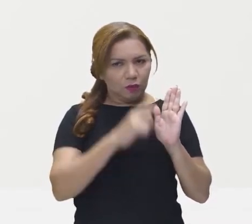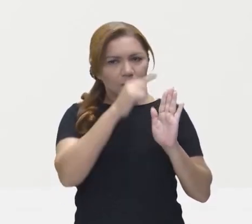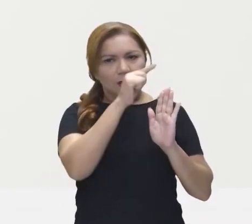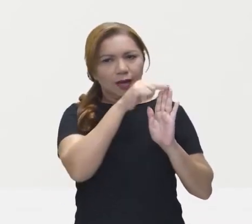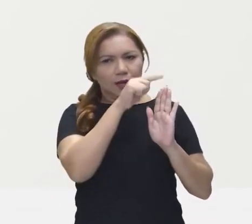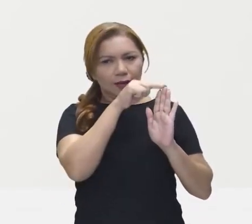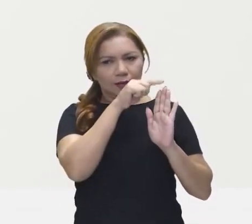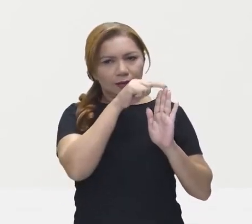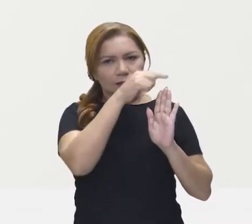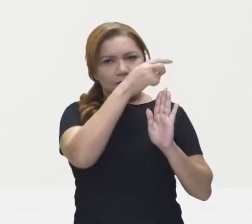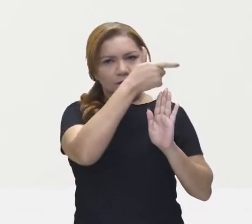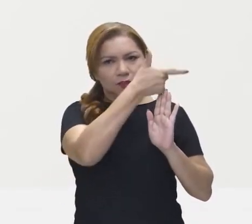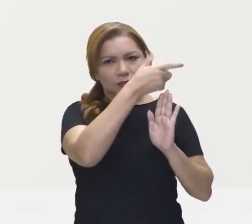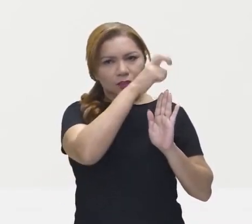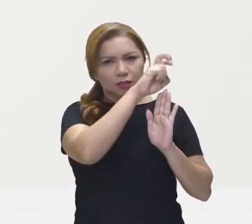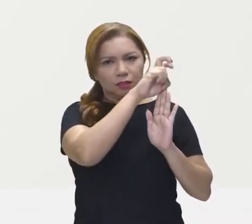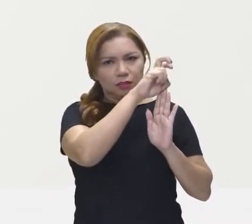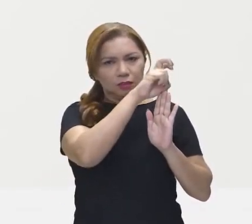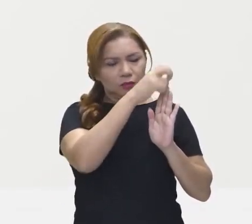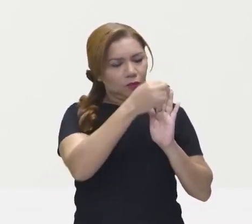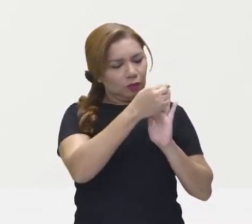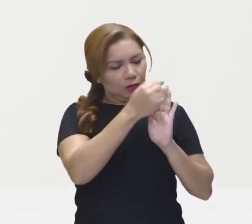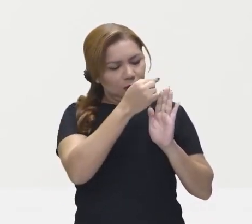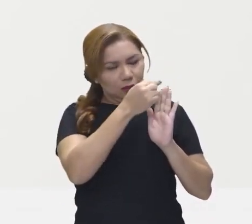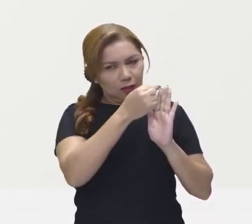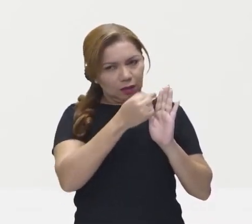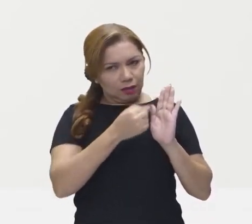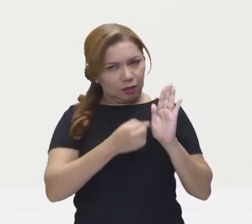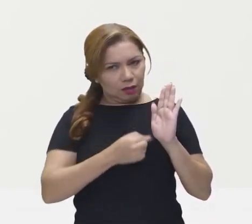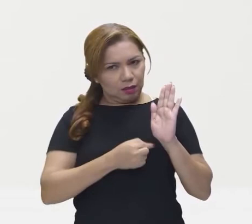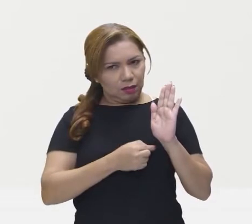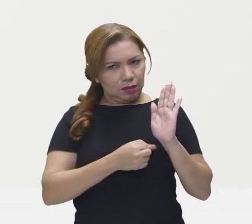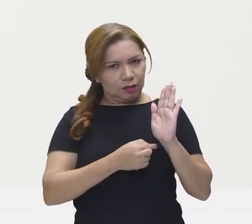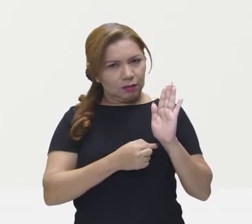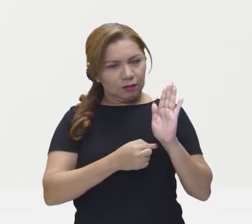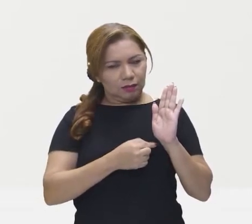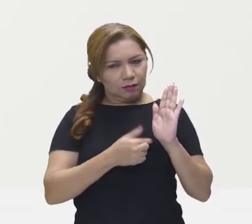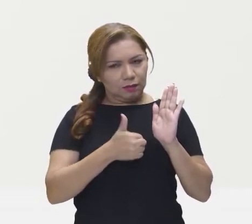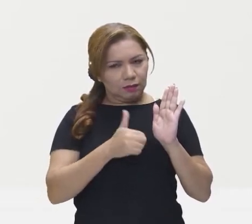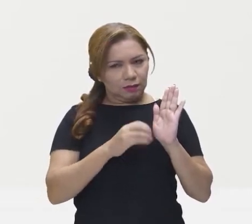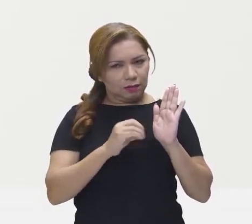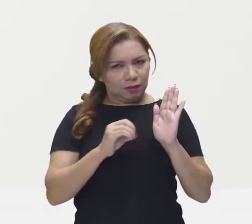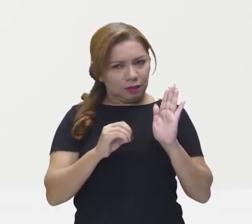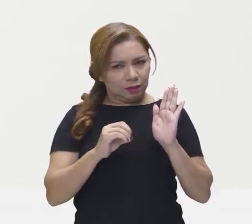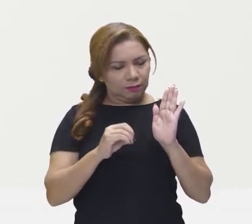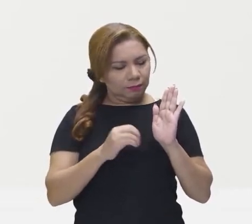Do outro lado, eu vou ter, de comprimento, eu vou ter 100.